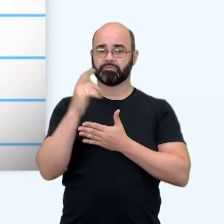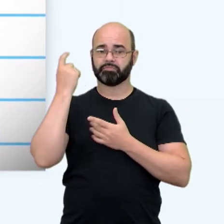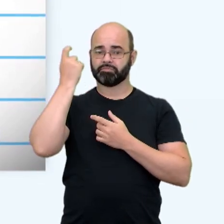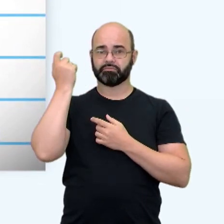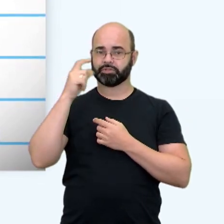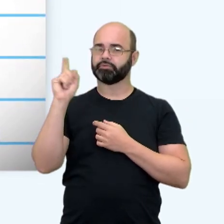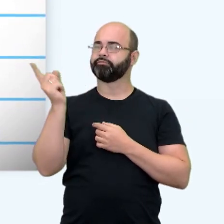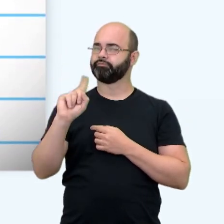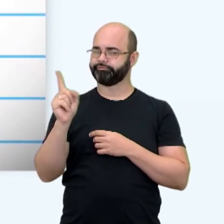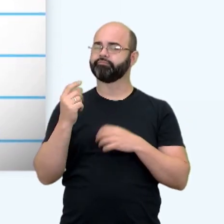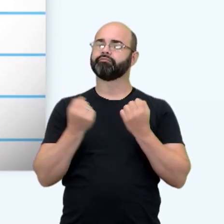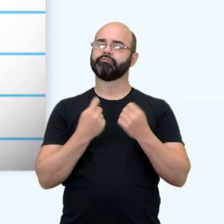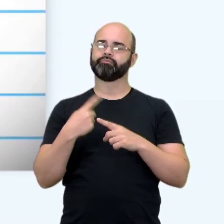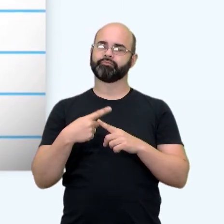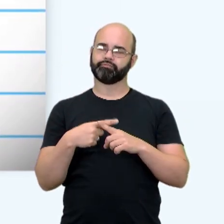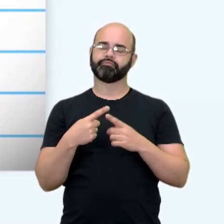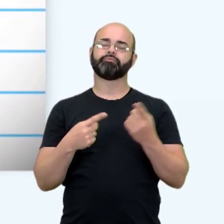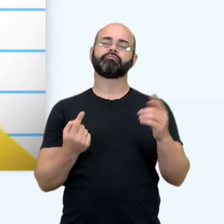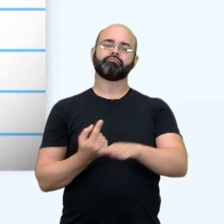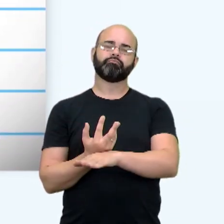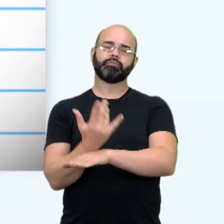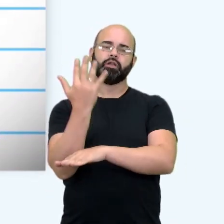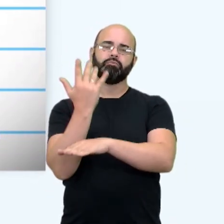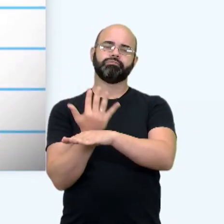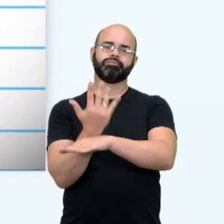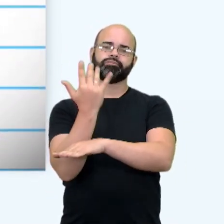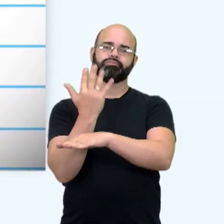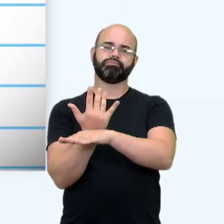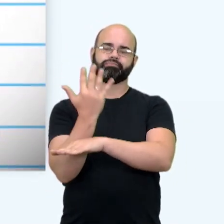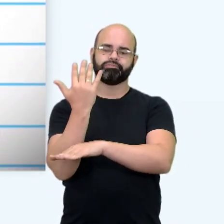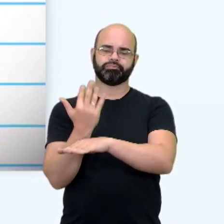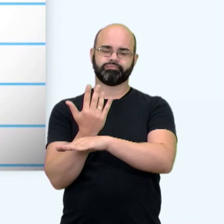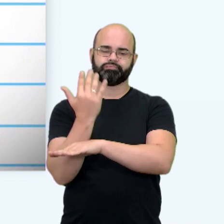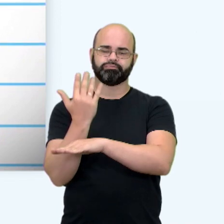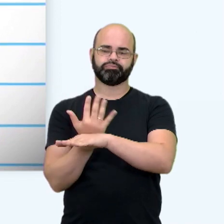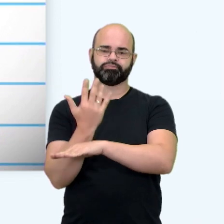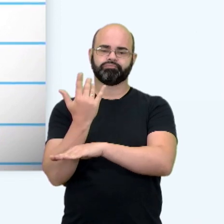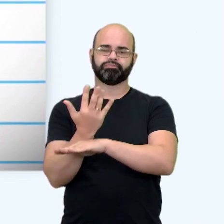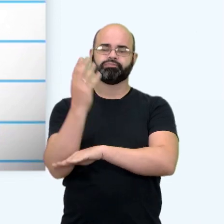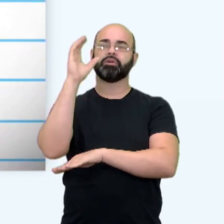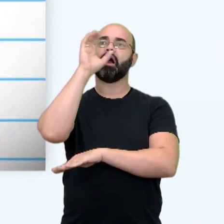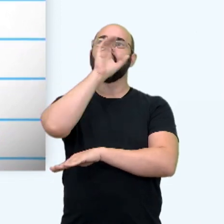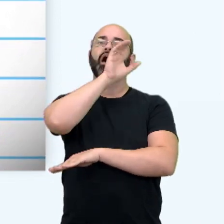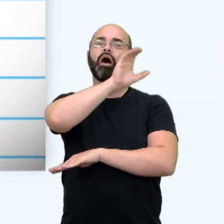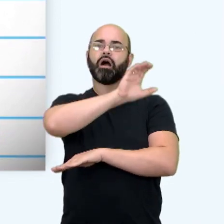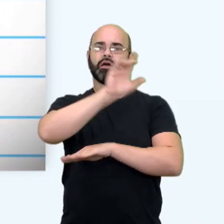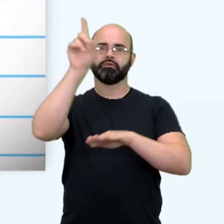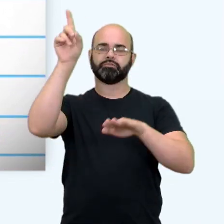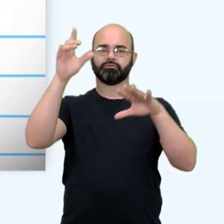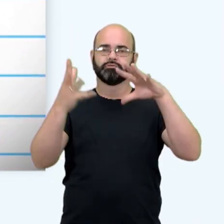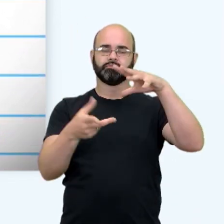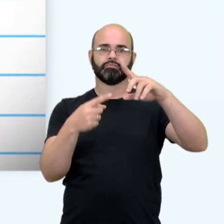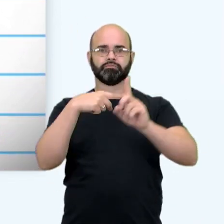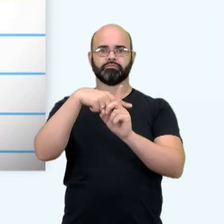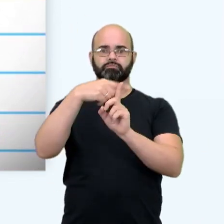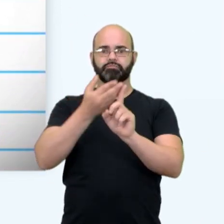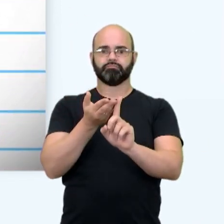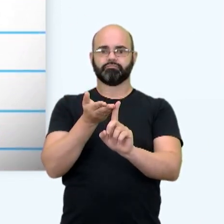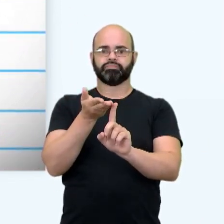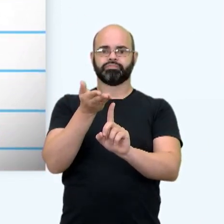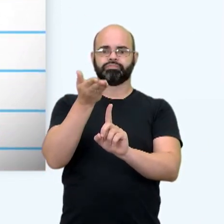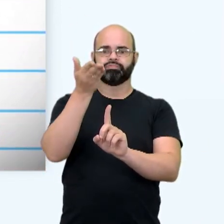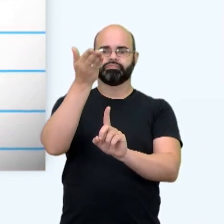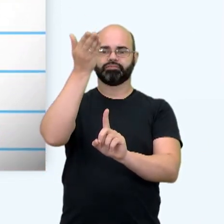intensidade das emissões de gases de efeito estufa, considerados os principais responsáveis pelo aquecimento global, aumentou vertiginosamente.